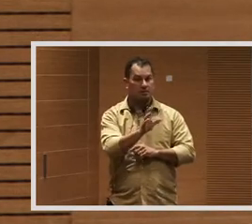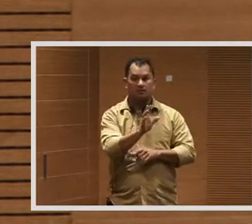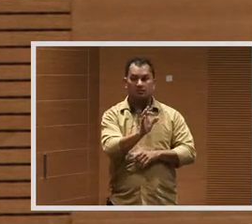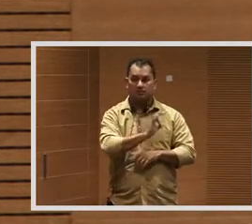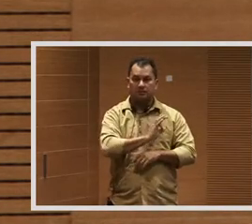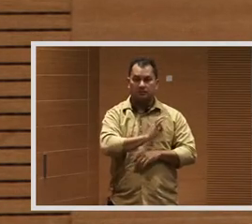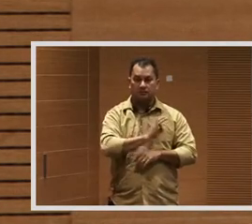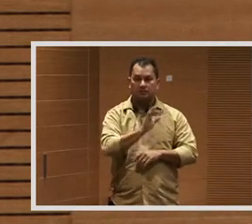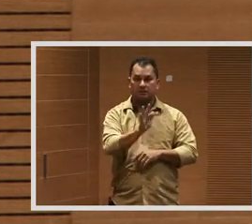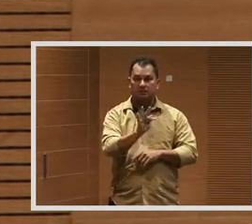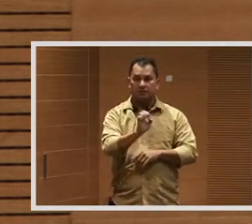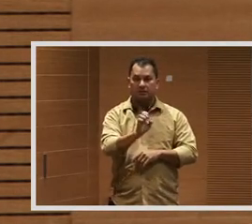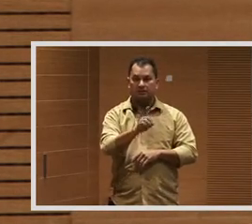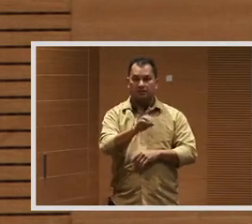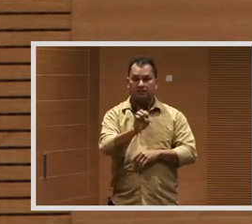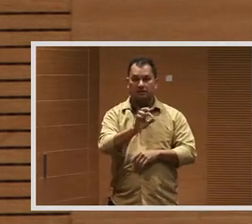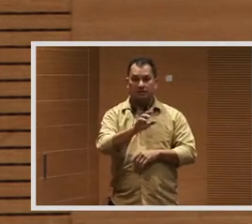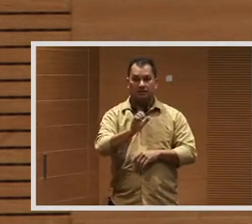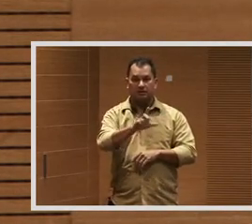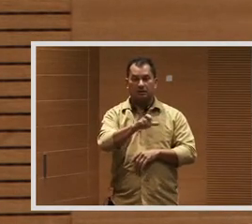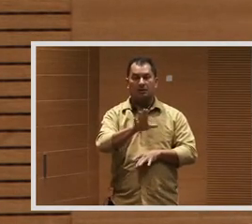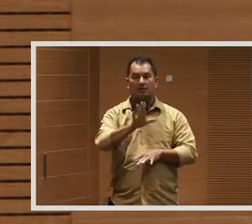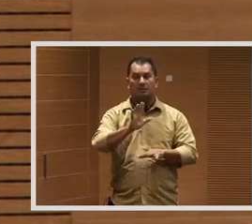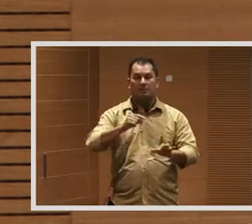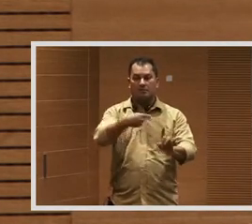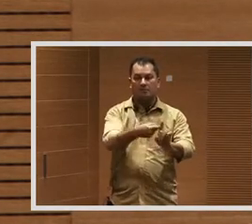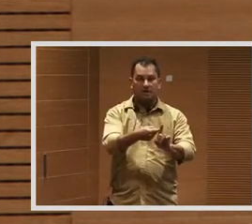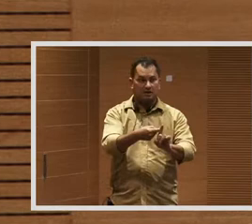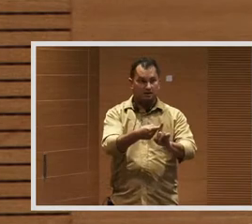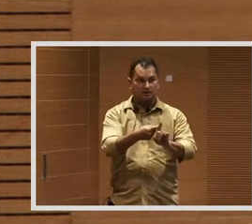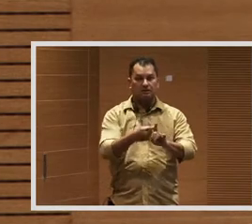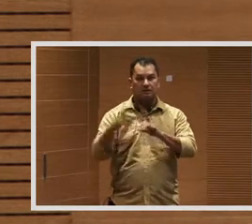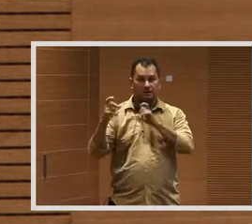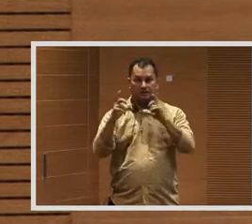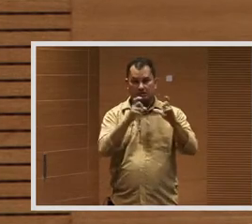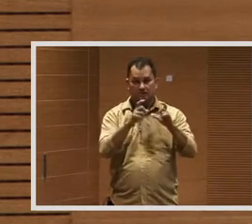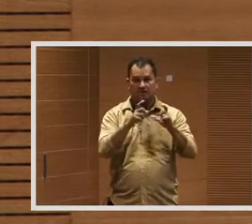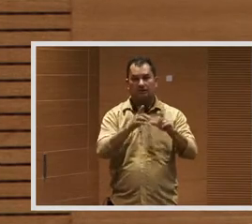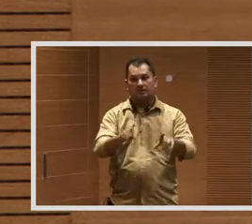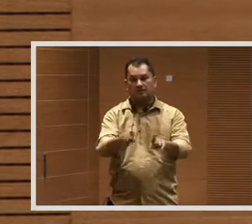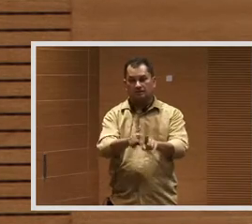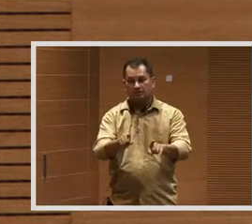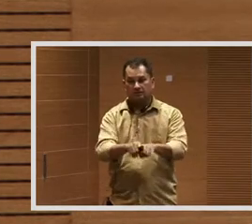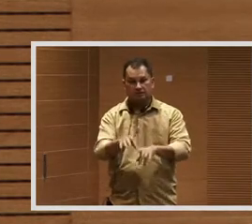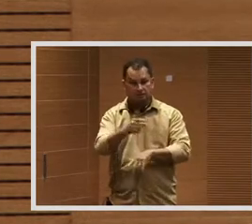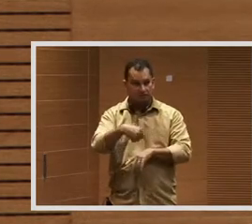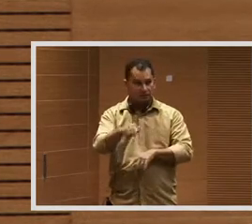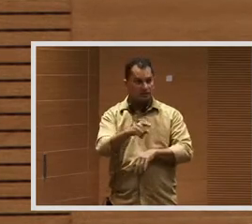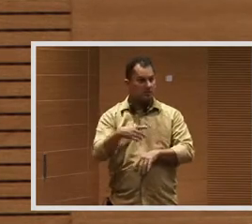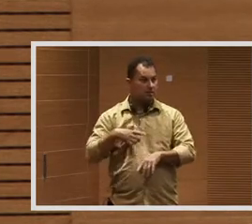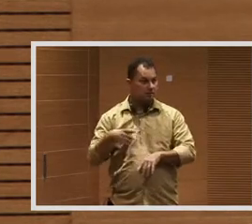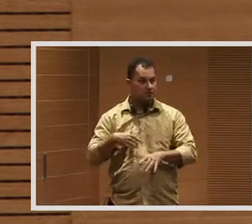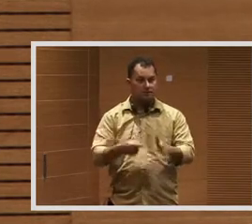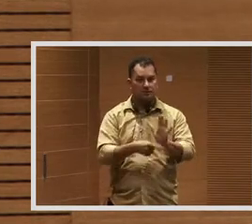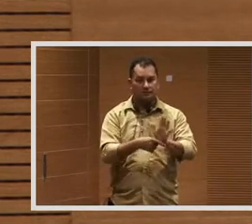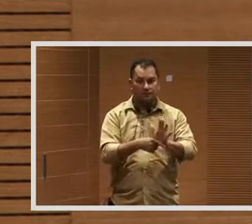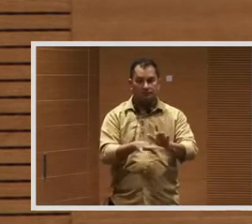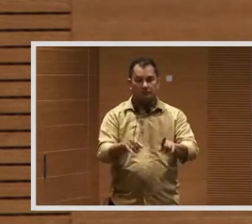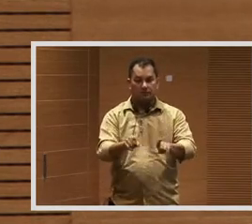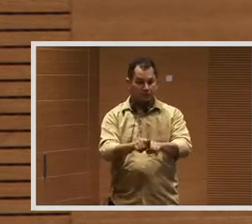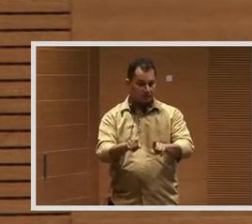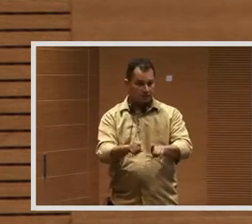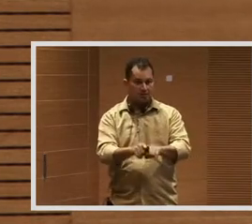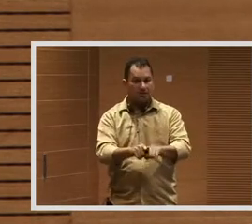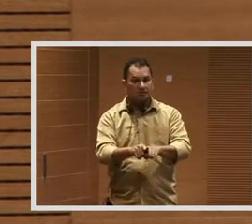fotos que vocês eventualmente fornecerem. Tinha um filme clássico de Antonioni, né, em que a pessoa descobre um